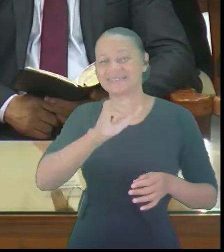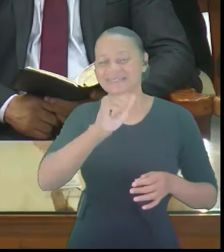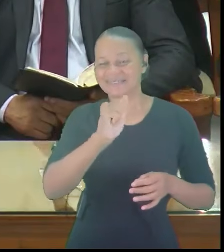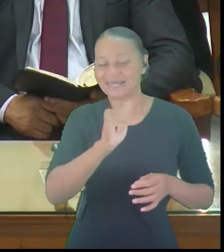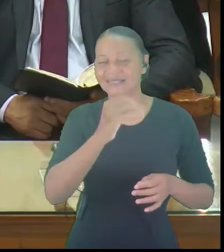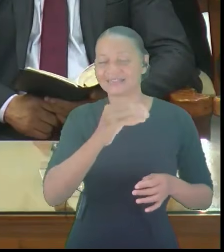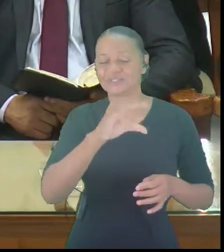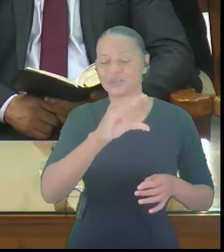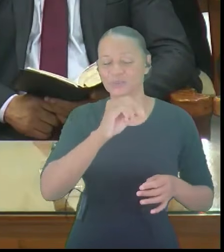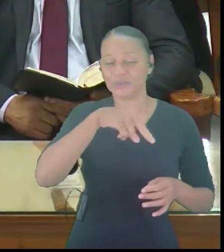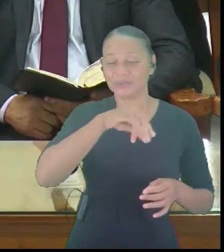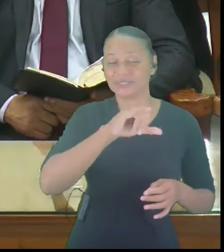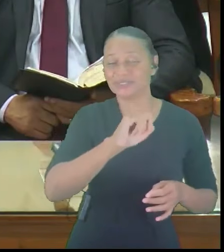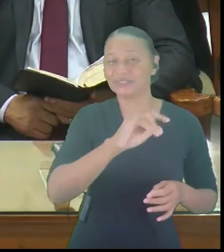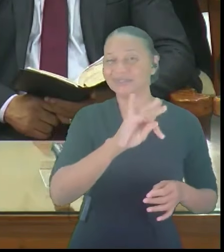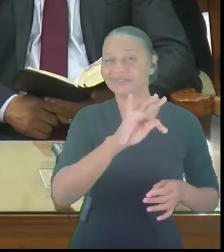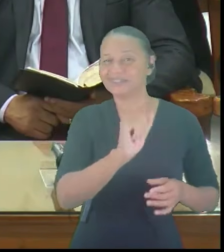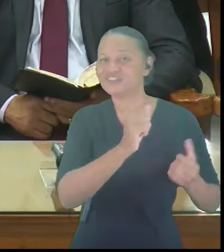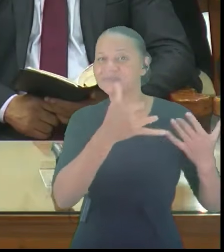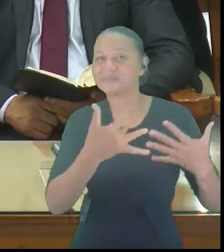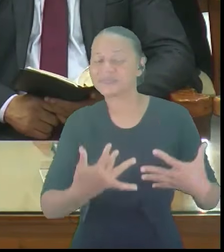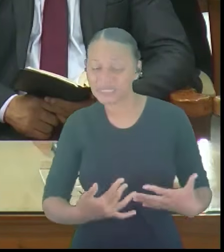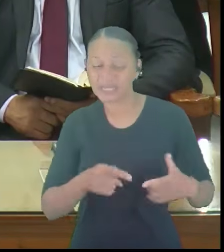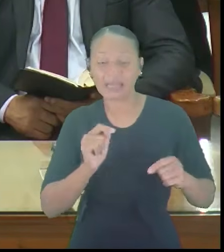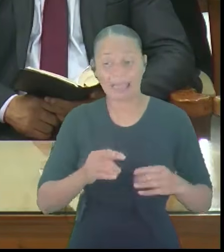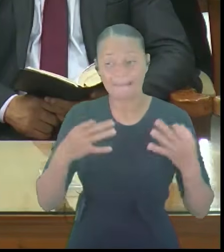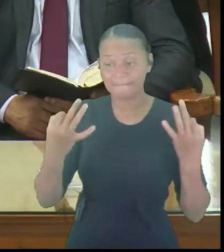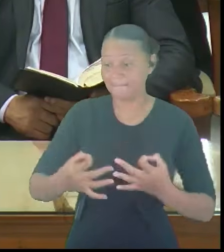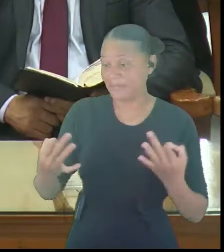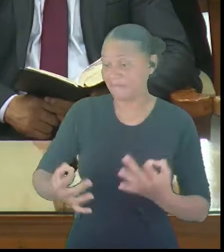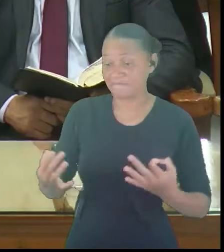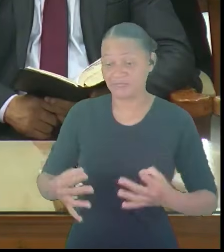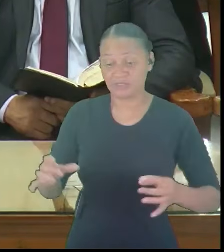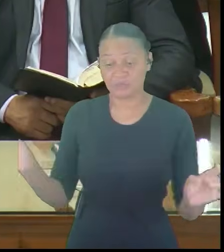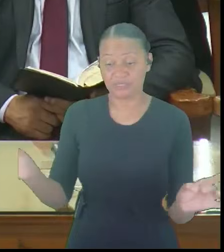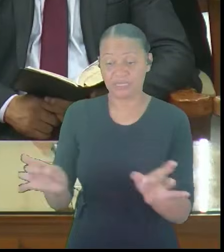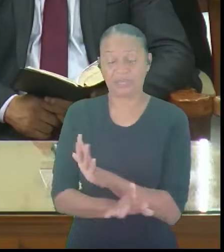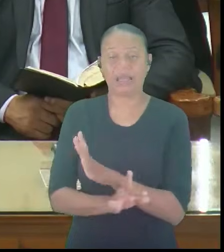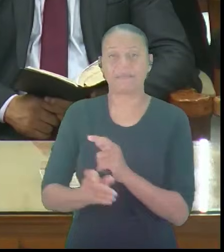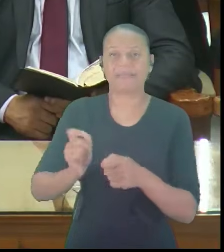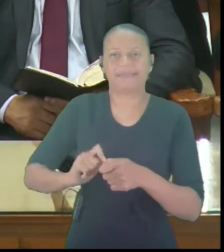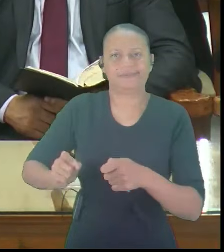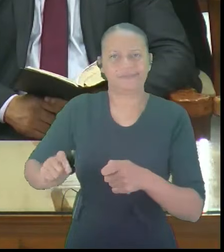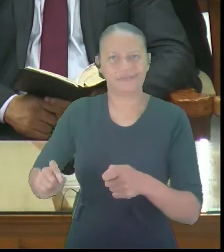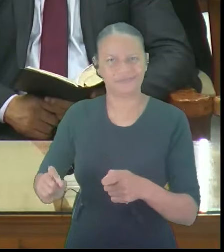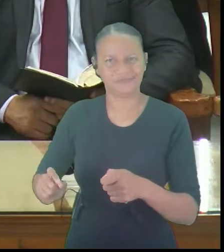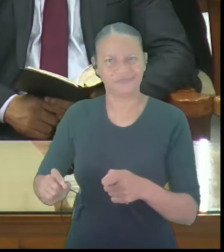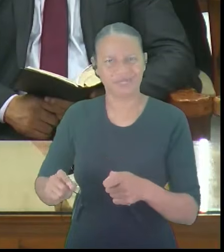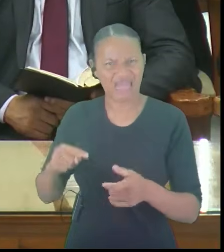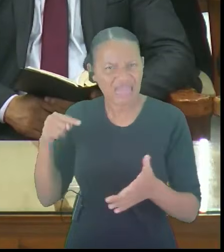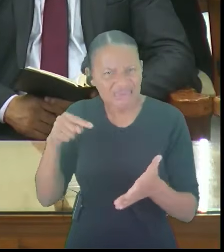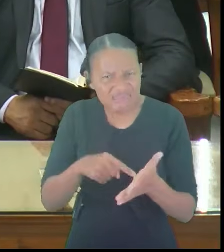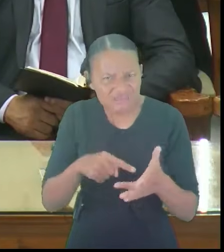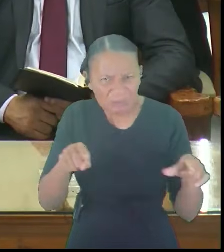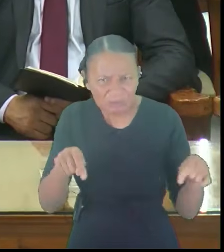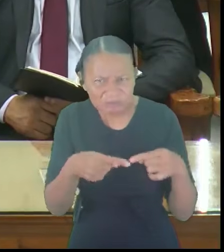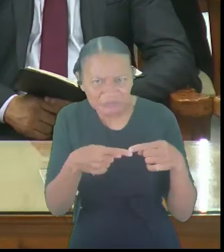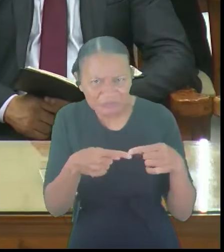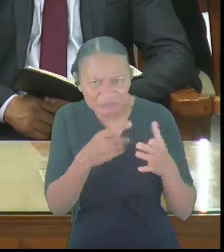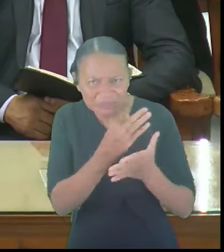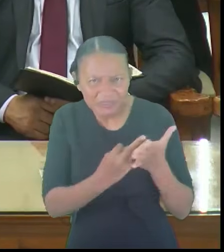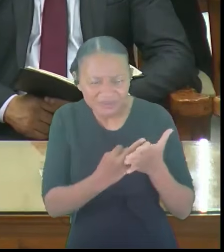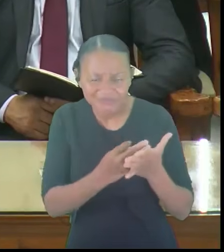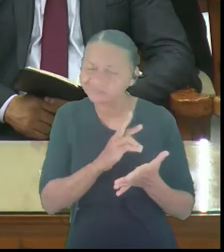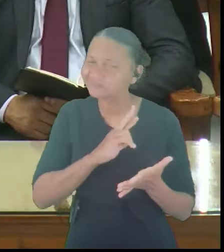perfeito era o término da Escritura, era o término do cânon. Mas é isso que o texto diz?